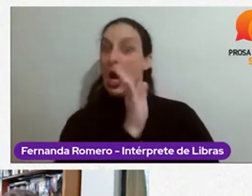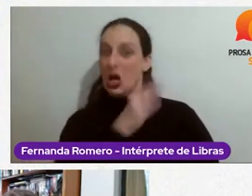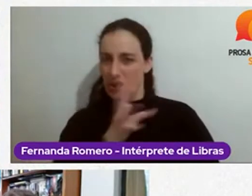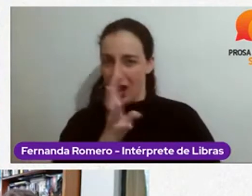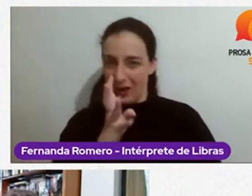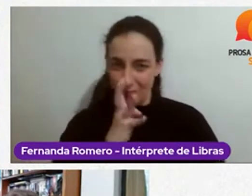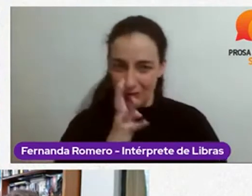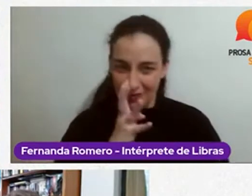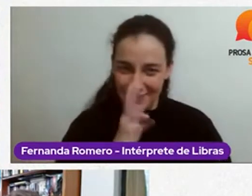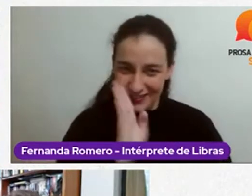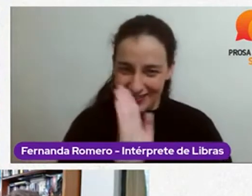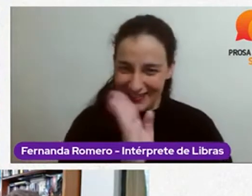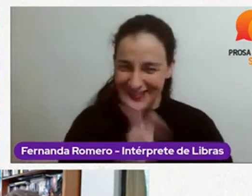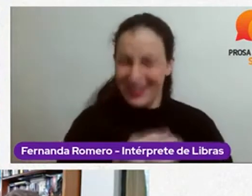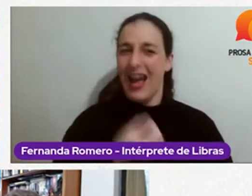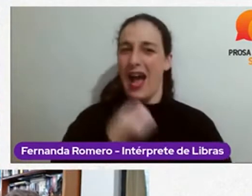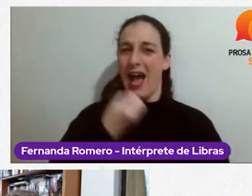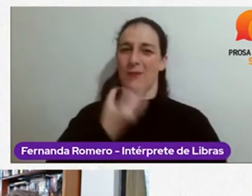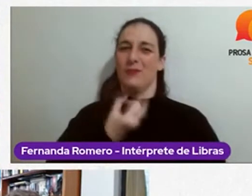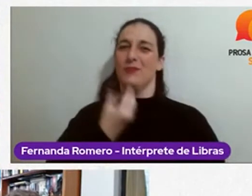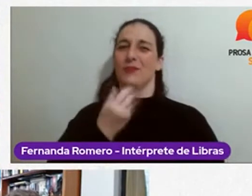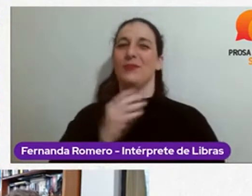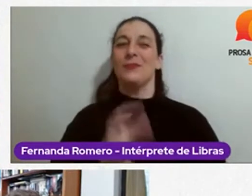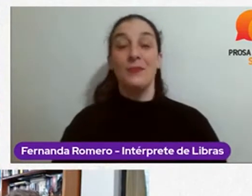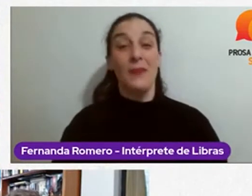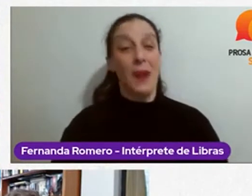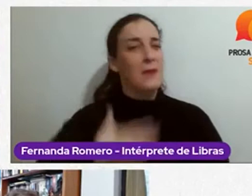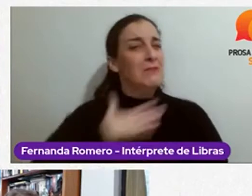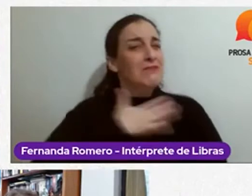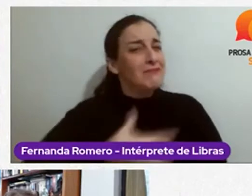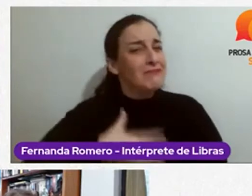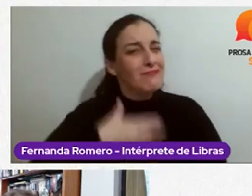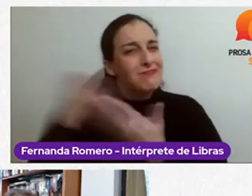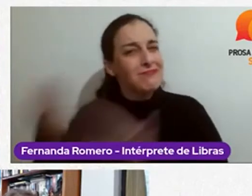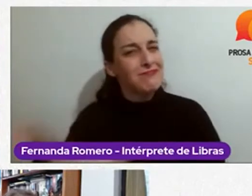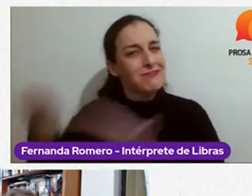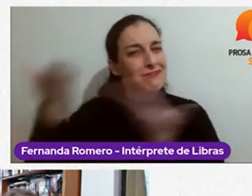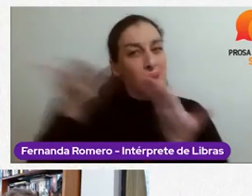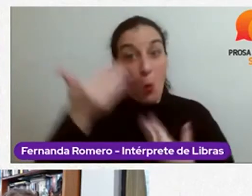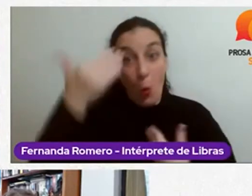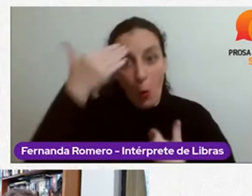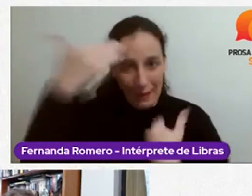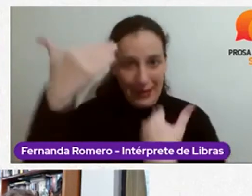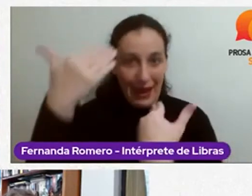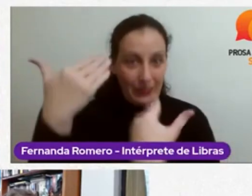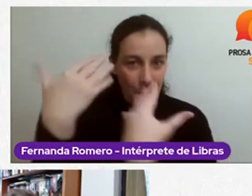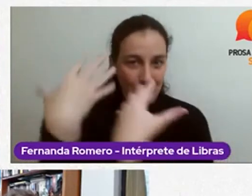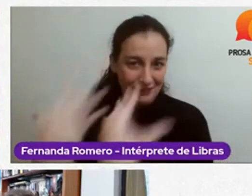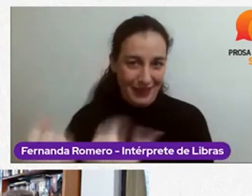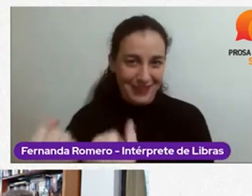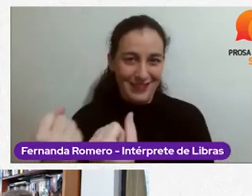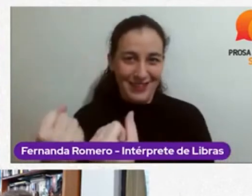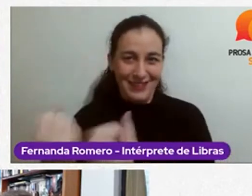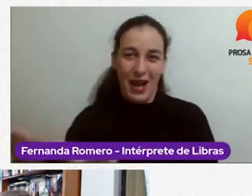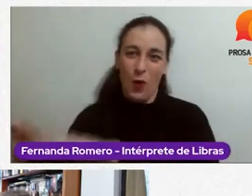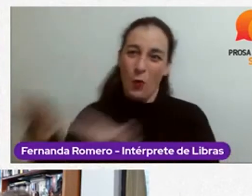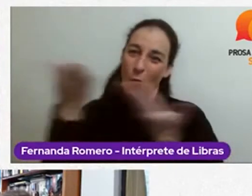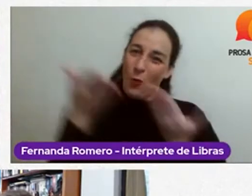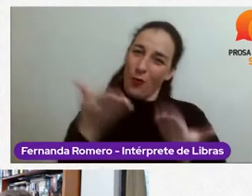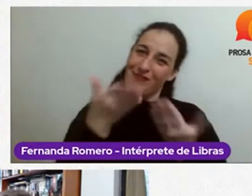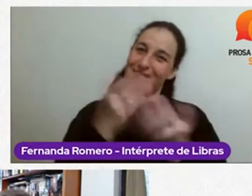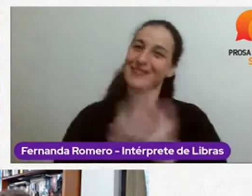acompanhando. Que bom, que bom. Que prazer te receber. Obrigada por aceitar o nosso convite,